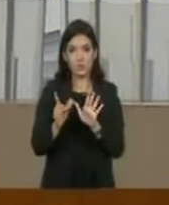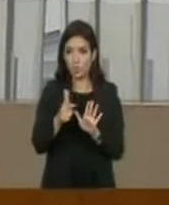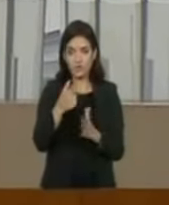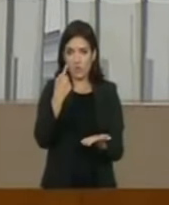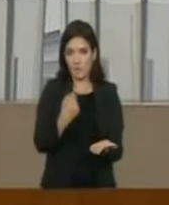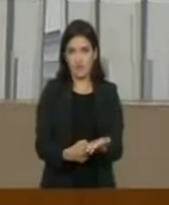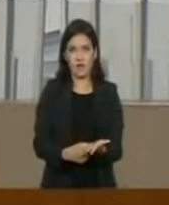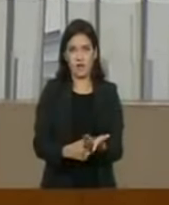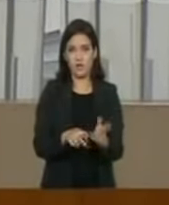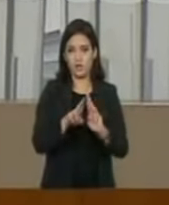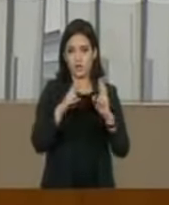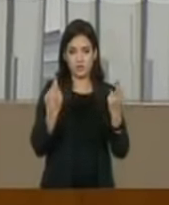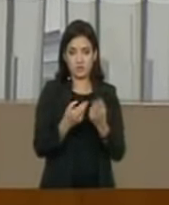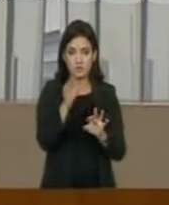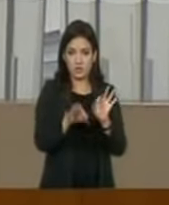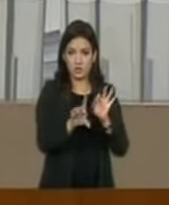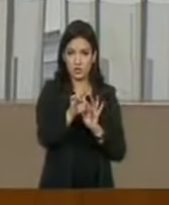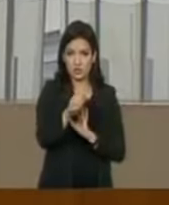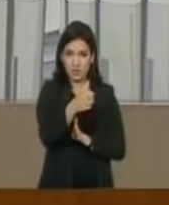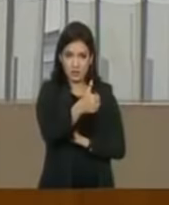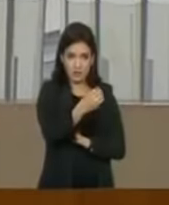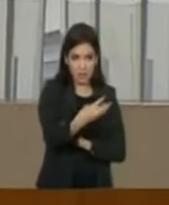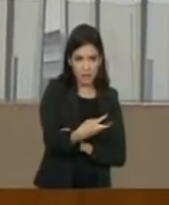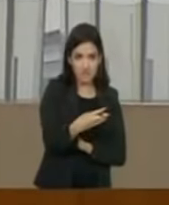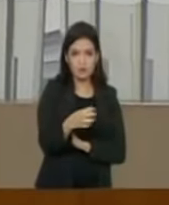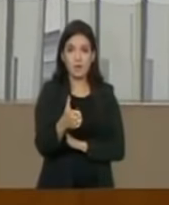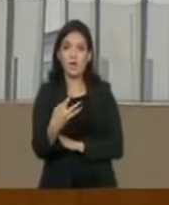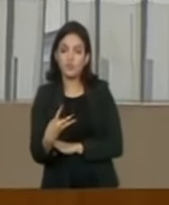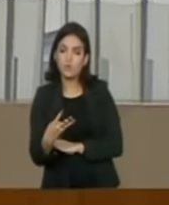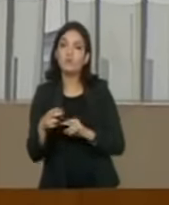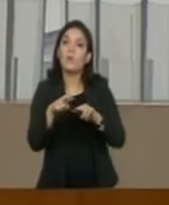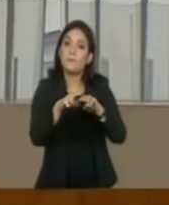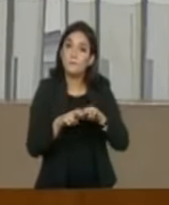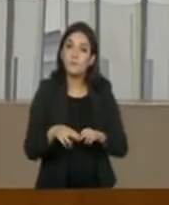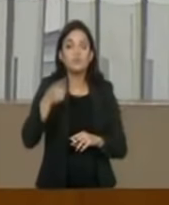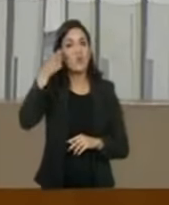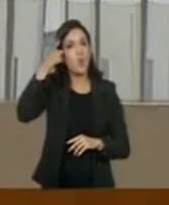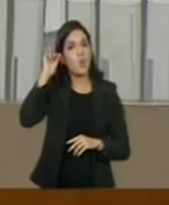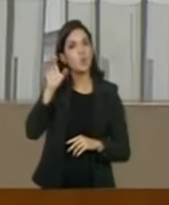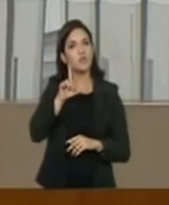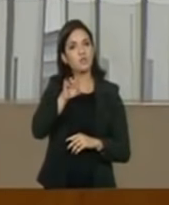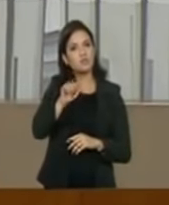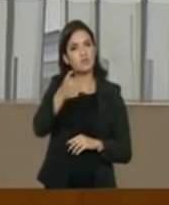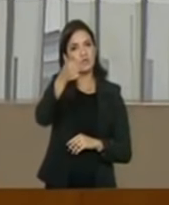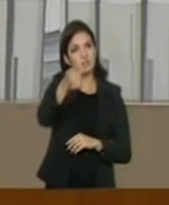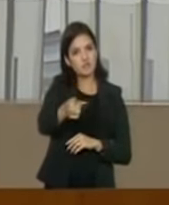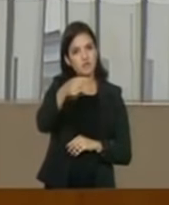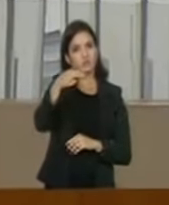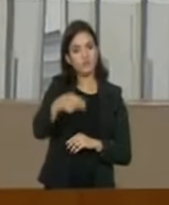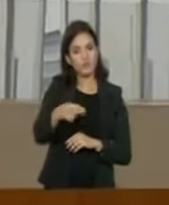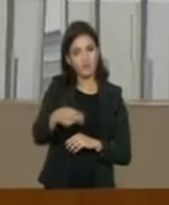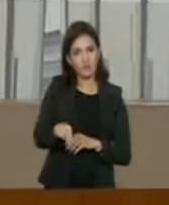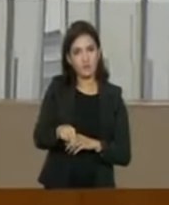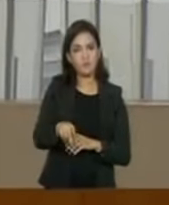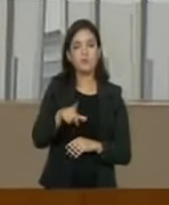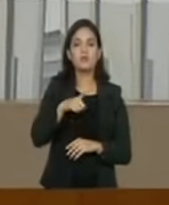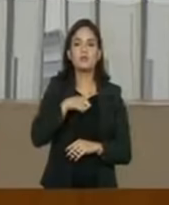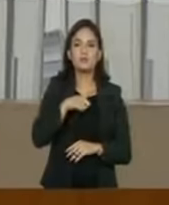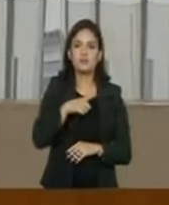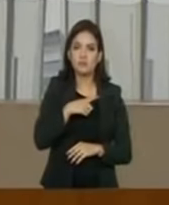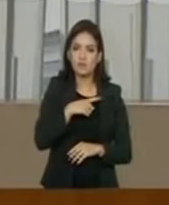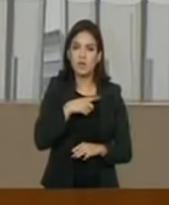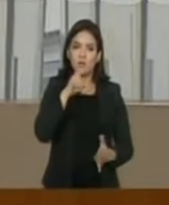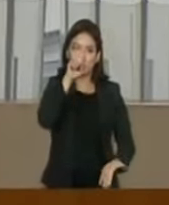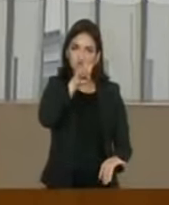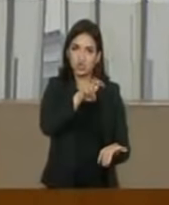agendadas para o dia 13 dia 14 por isso que ontem dia 7 de novembro nós realizamos uma